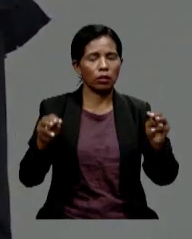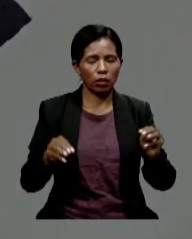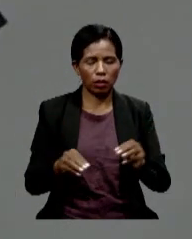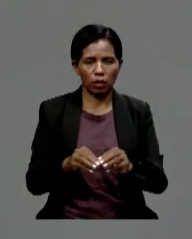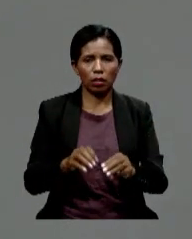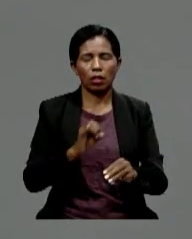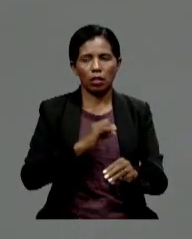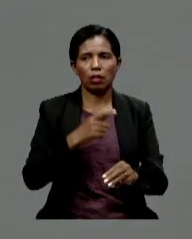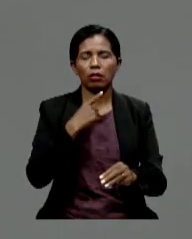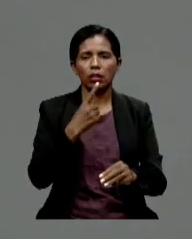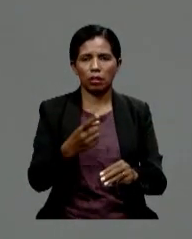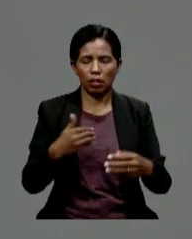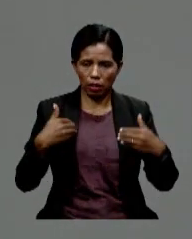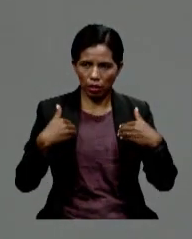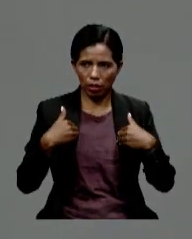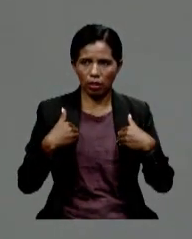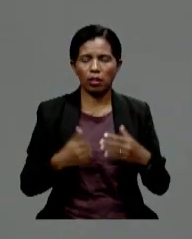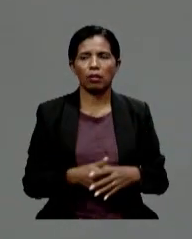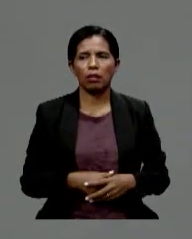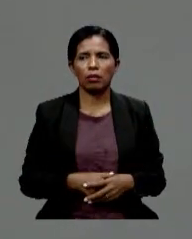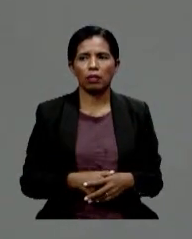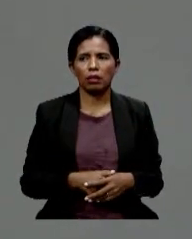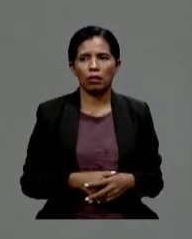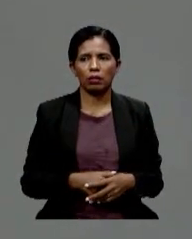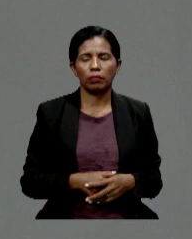carro ihan pelo menos é maia é